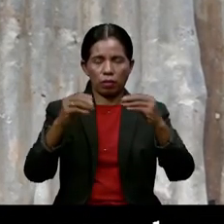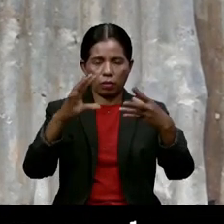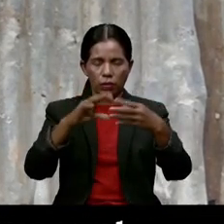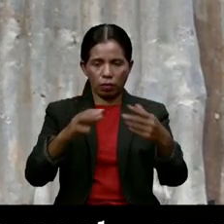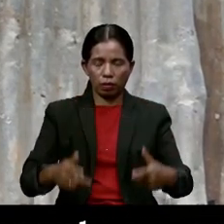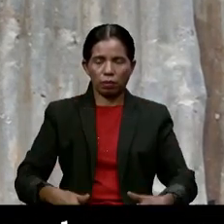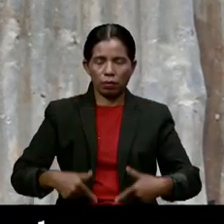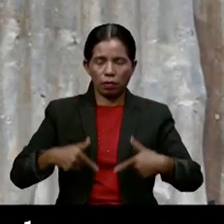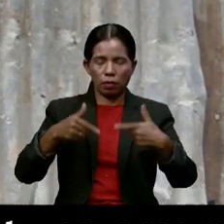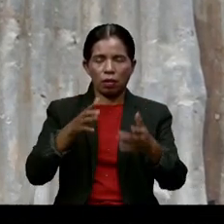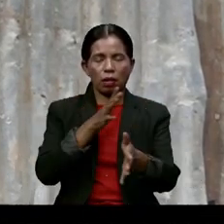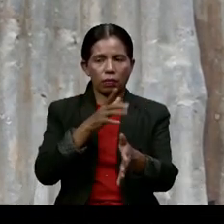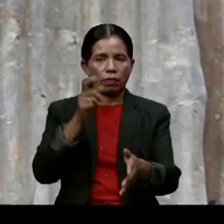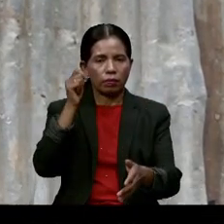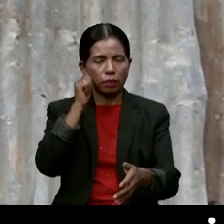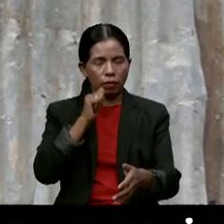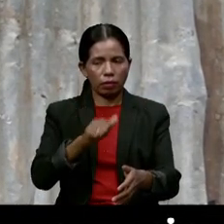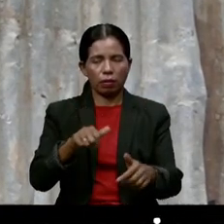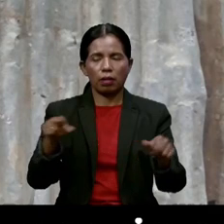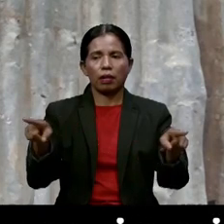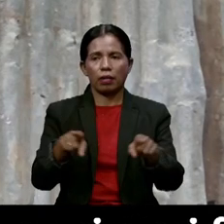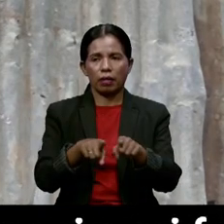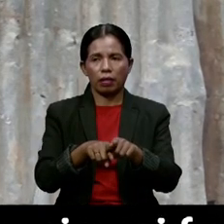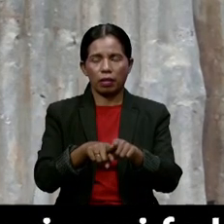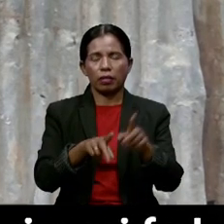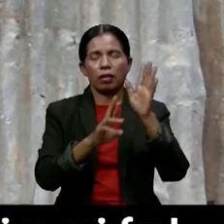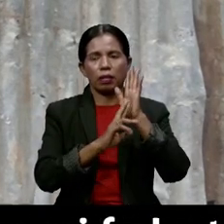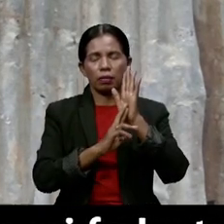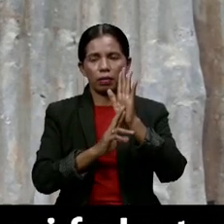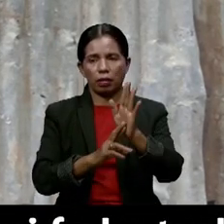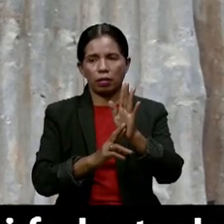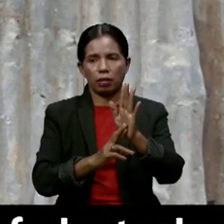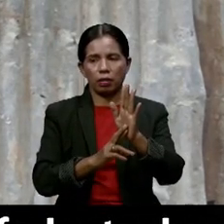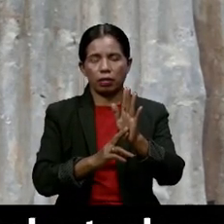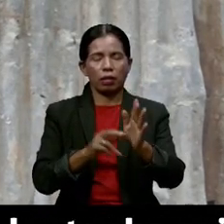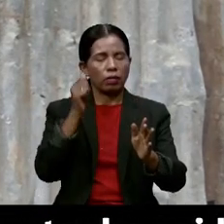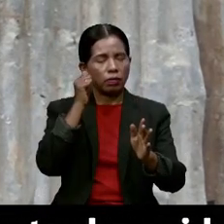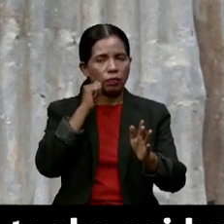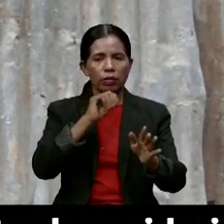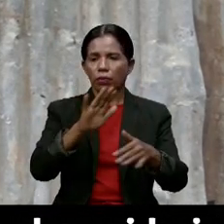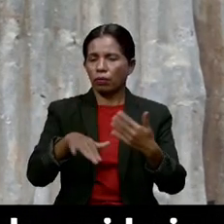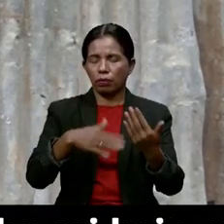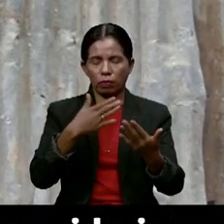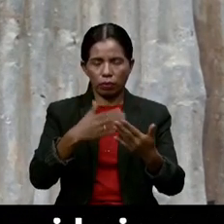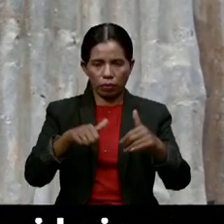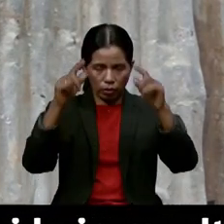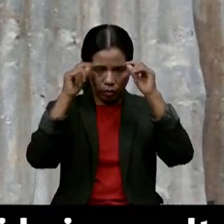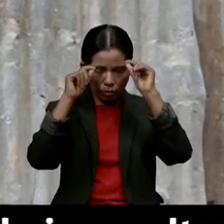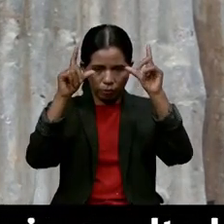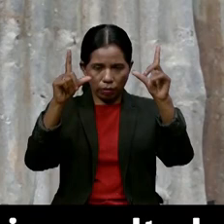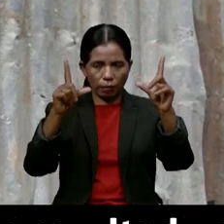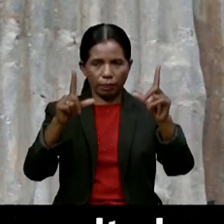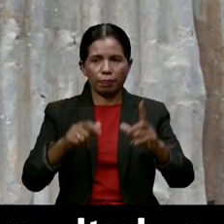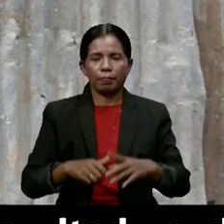use a voz falo, né? A Nessa representa, e não falo que será roto, e a território